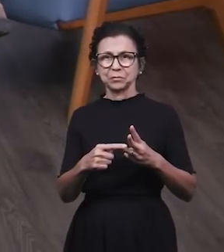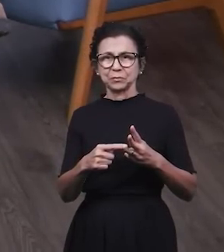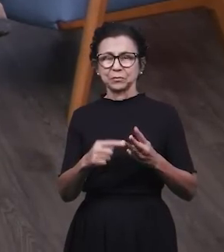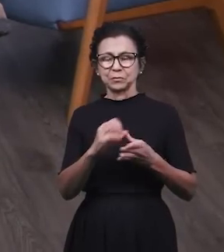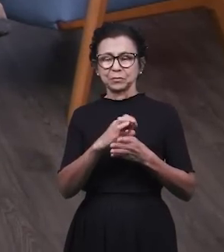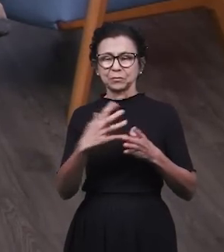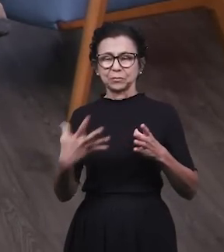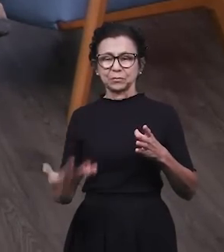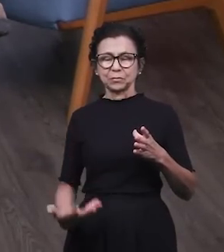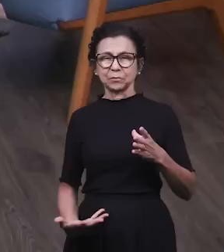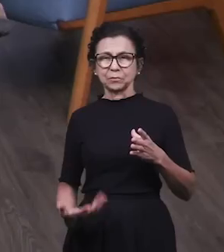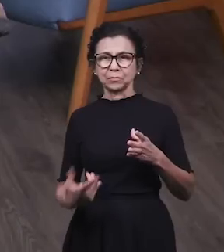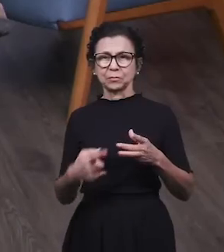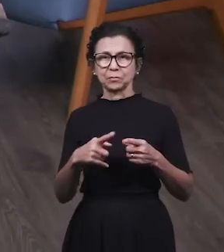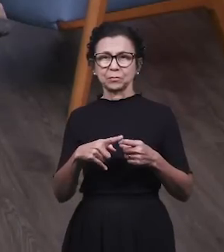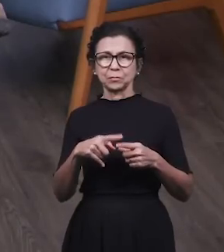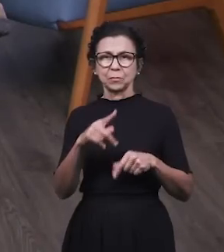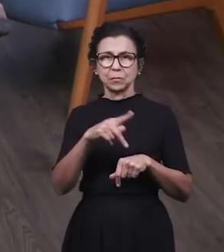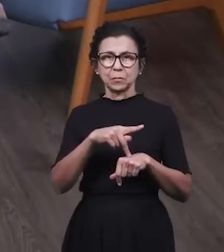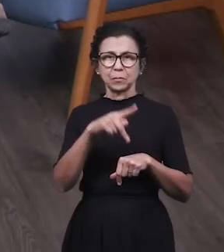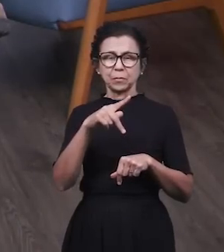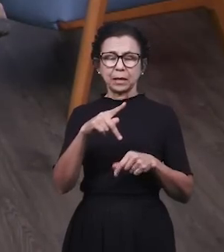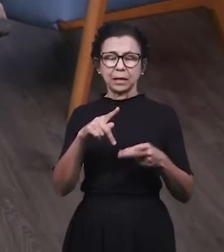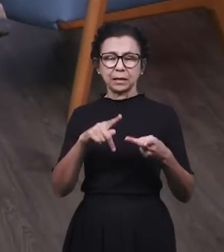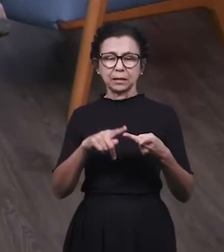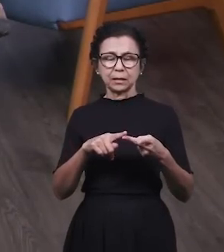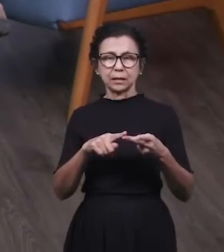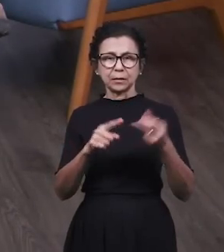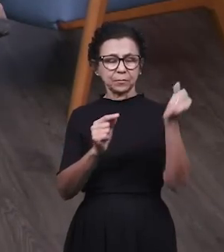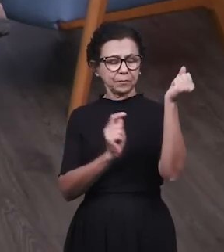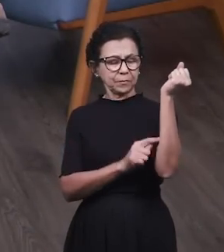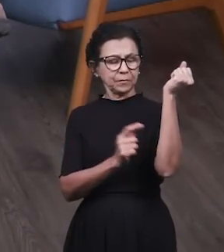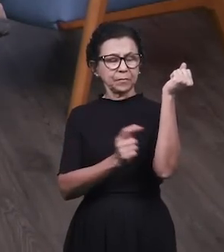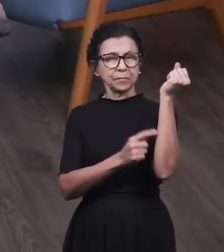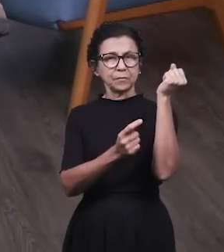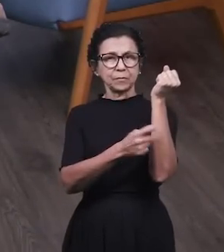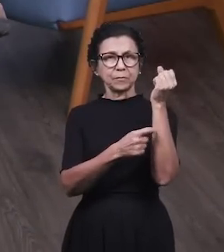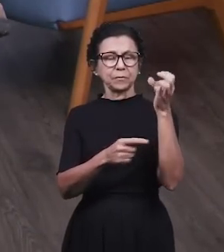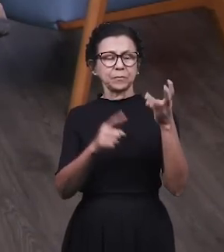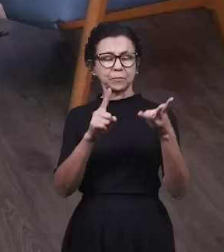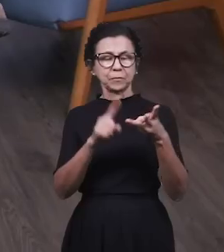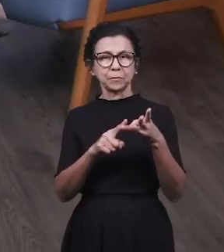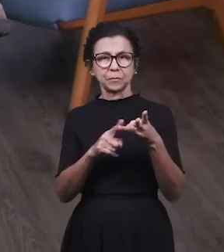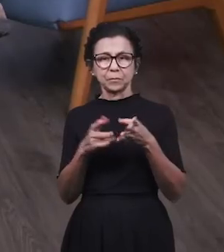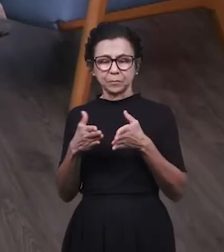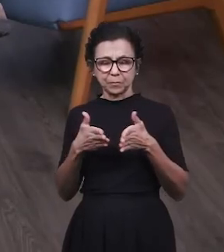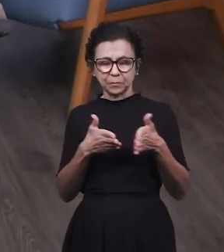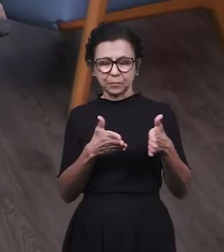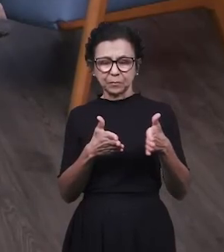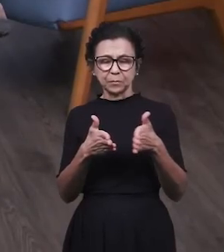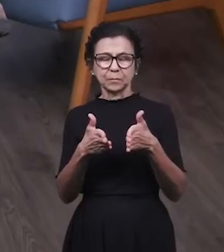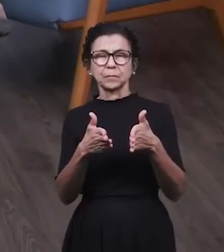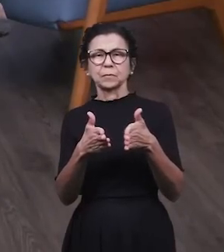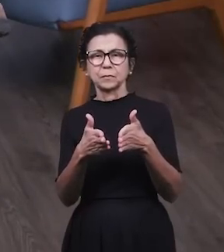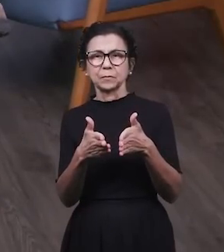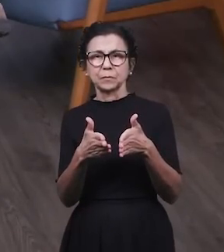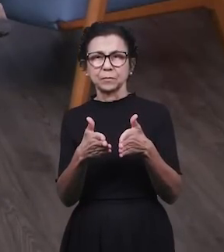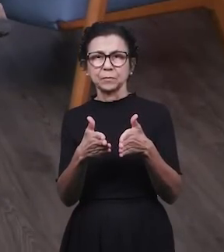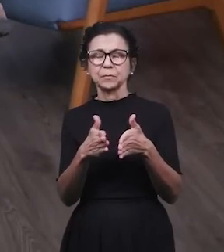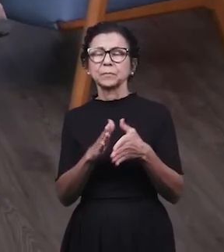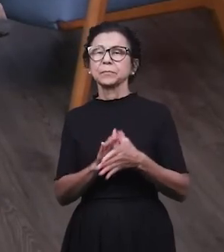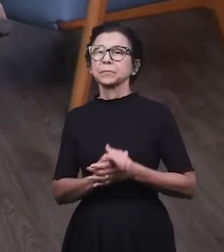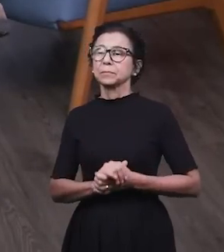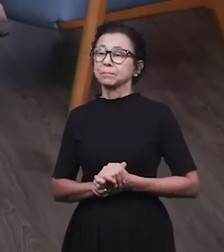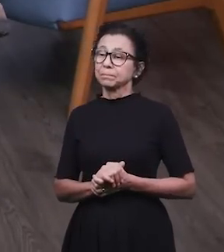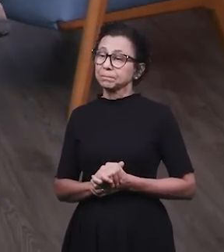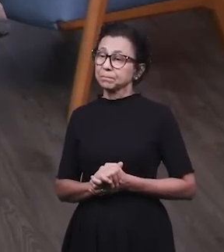campos, pedregais, espinhos e à beira do caminho, eles, quando você faz